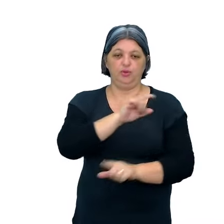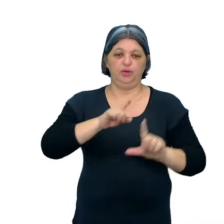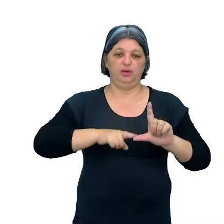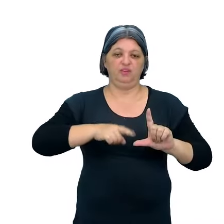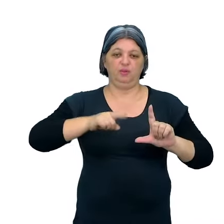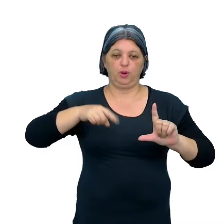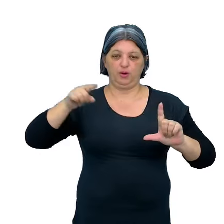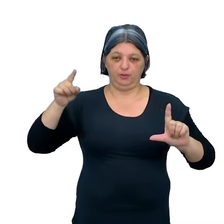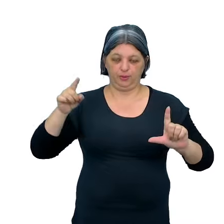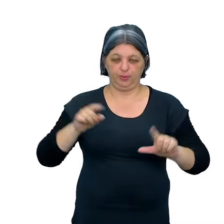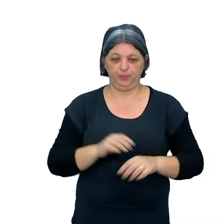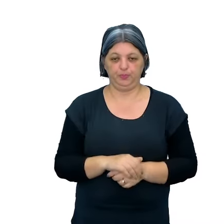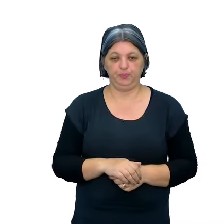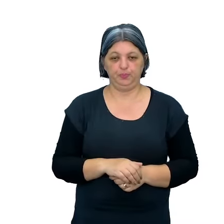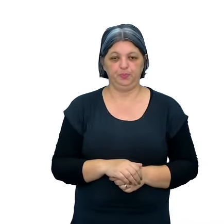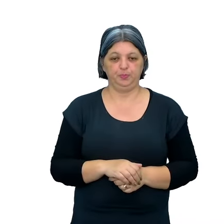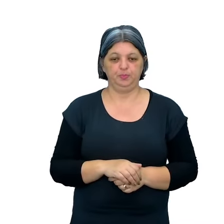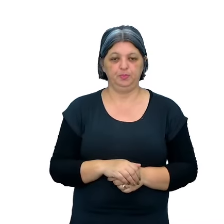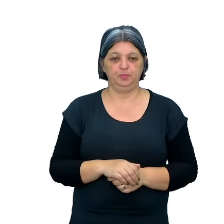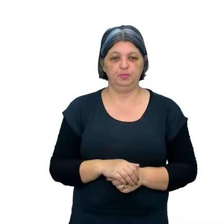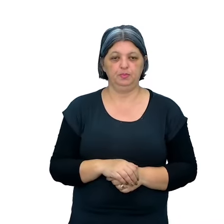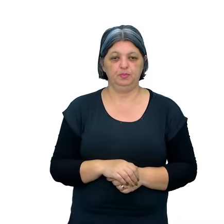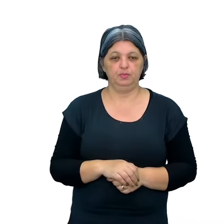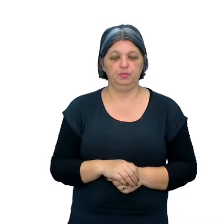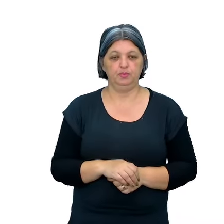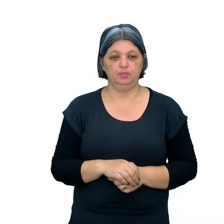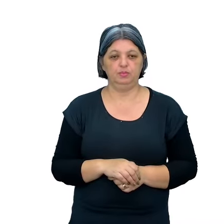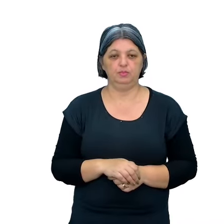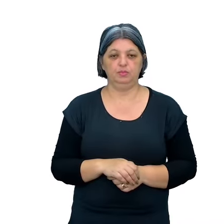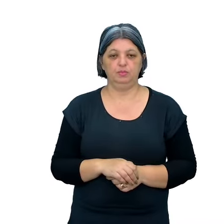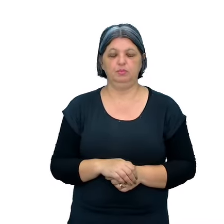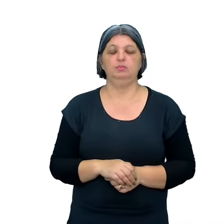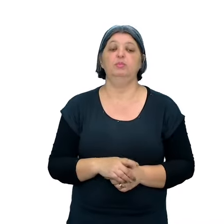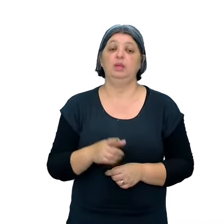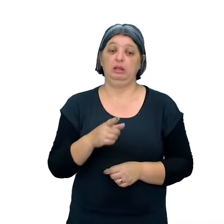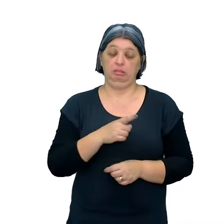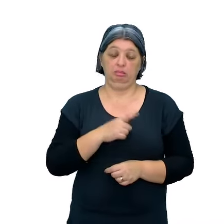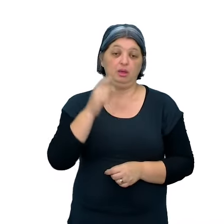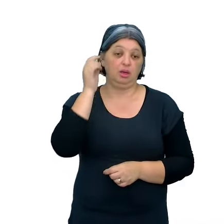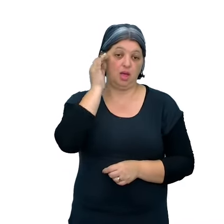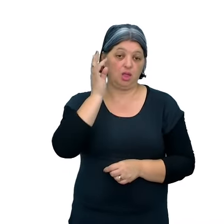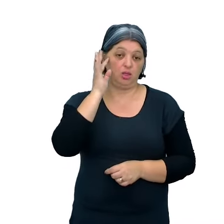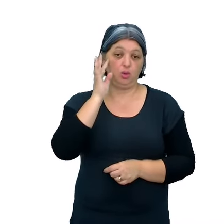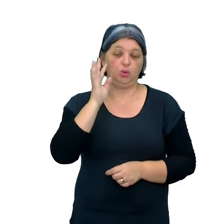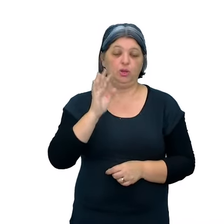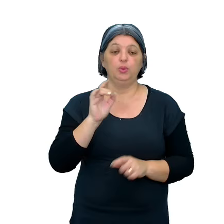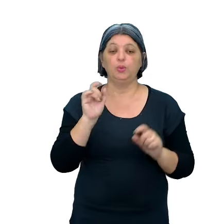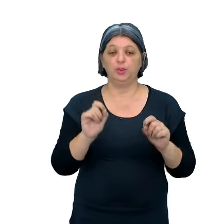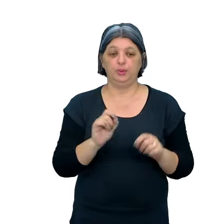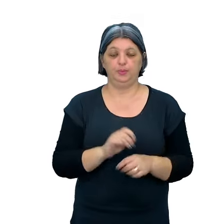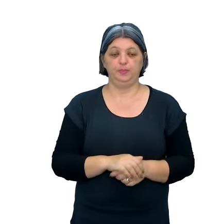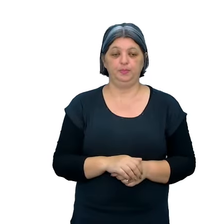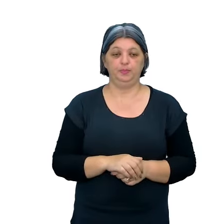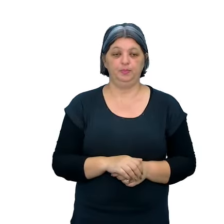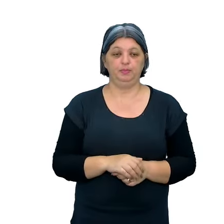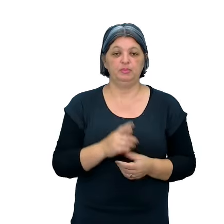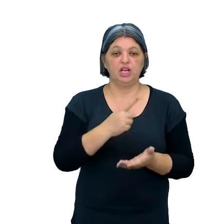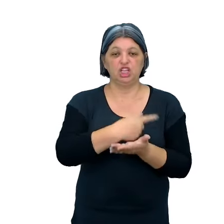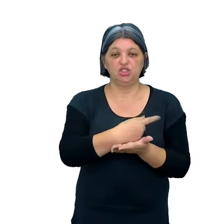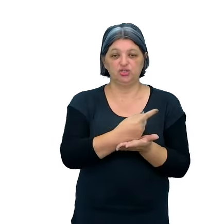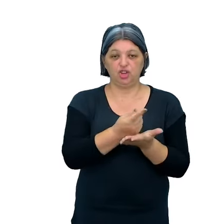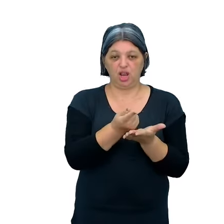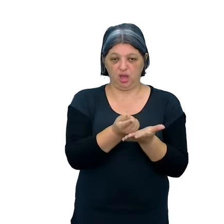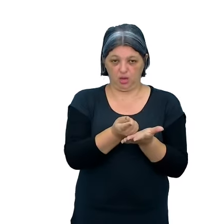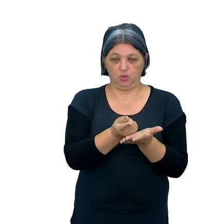é importante que vocês percebam que existe uma teoria, né, que diz que esses gêneros, eles